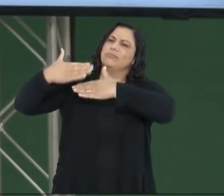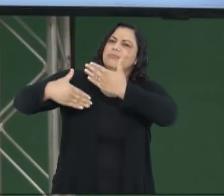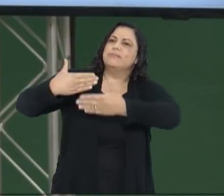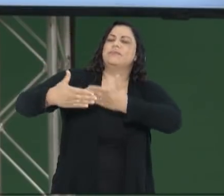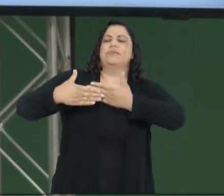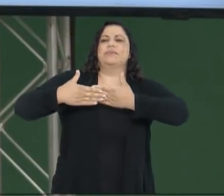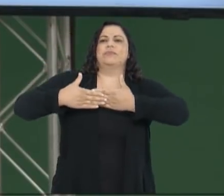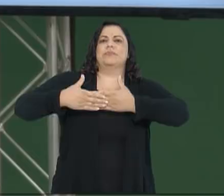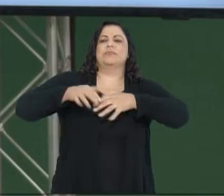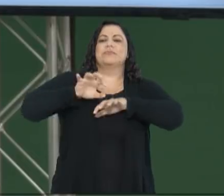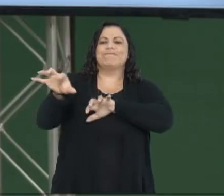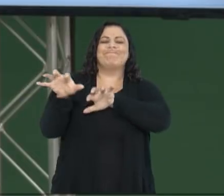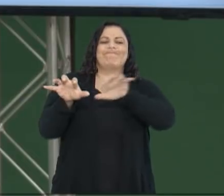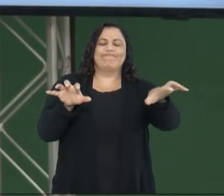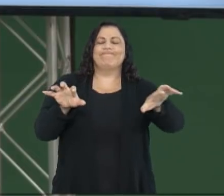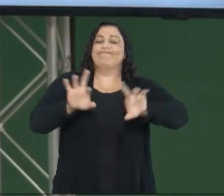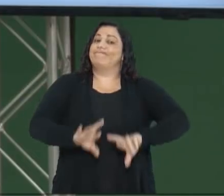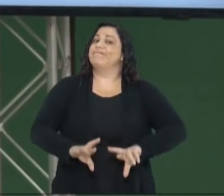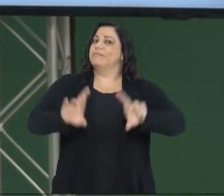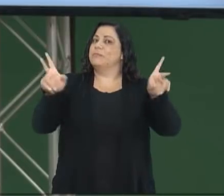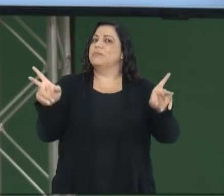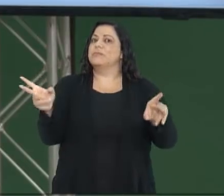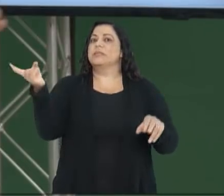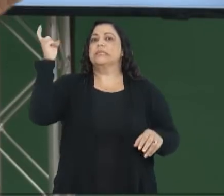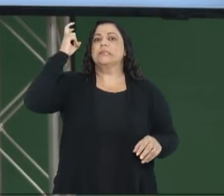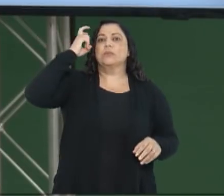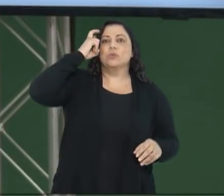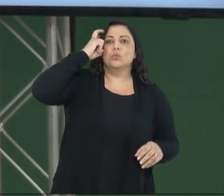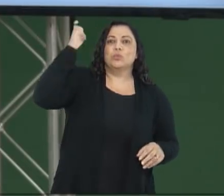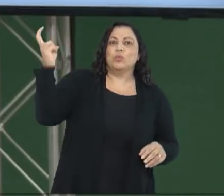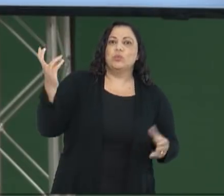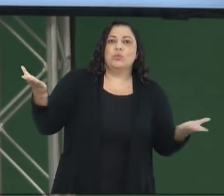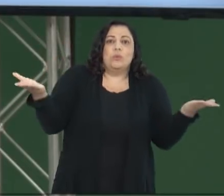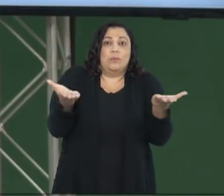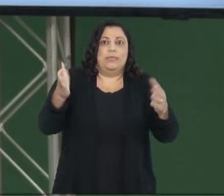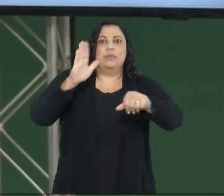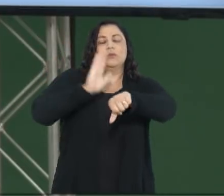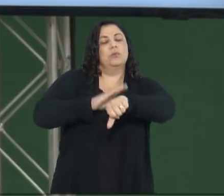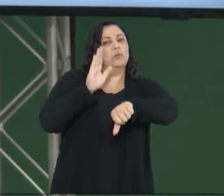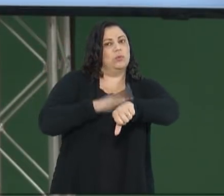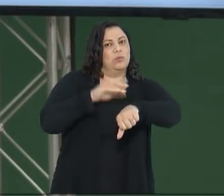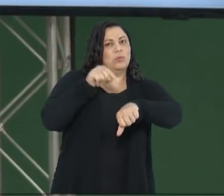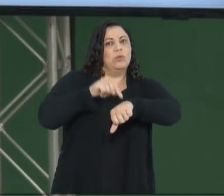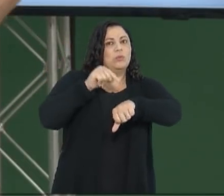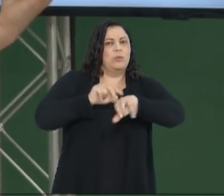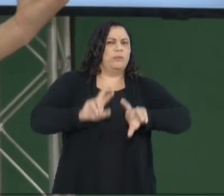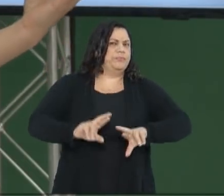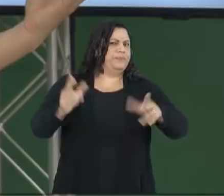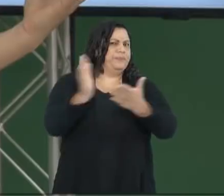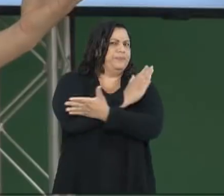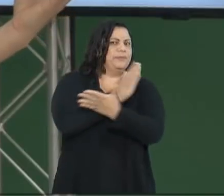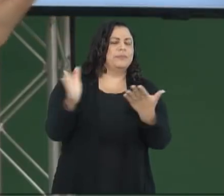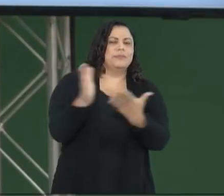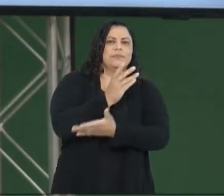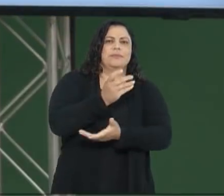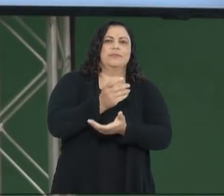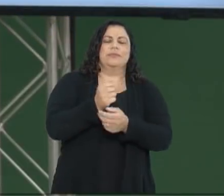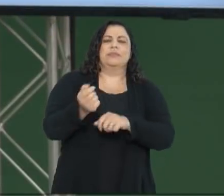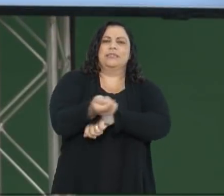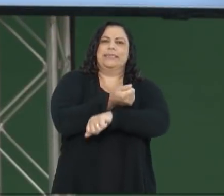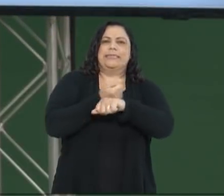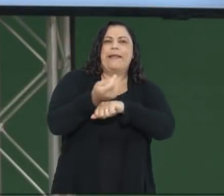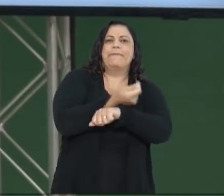estabeleceu diferenças culturais, né? Mas esse momento aqui, de divisão em países capitalistas e